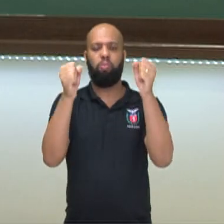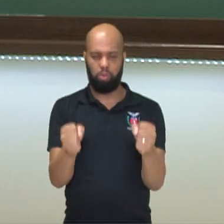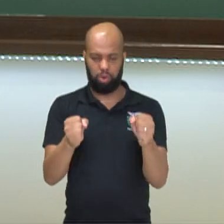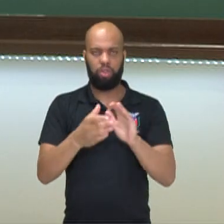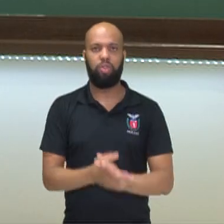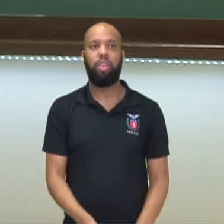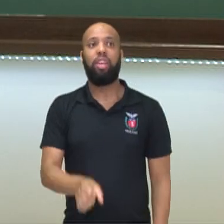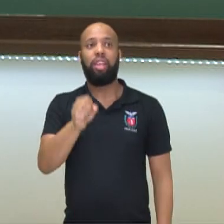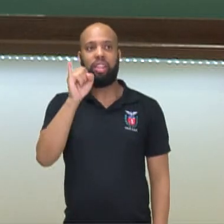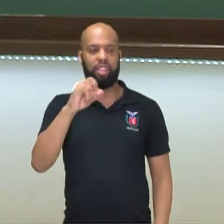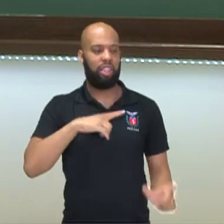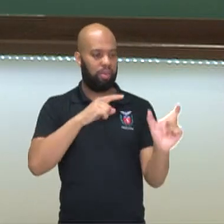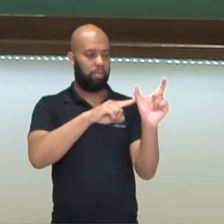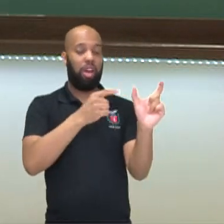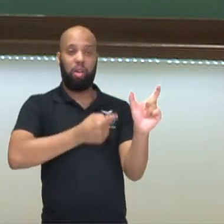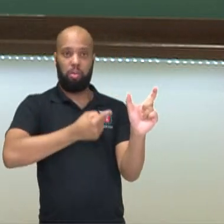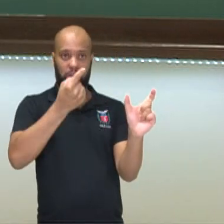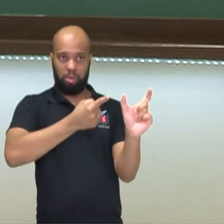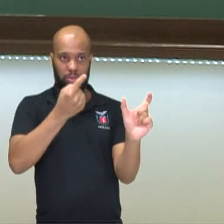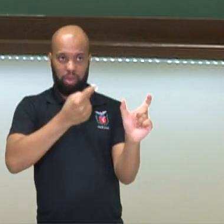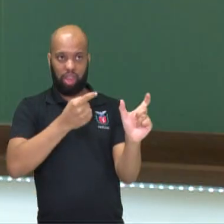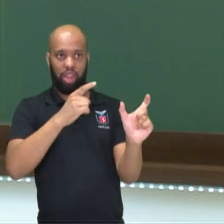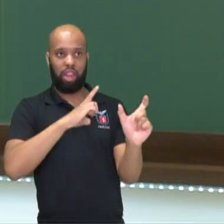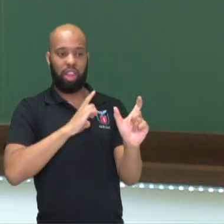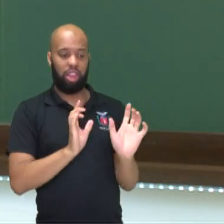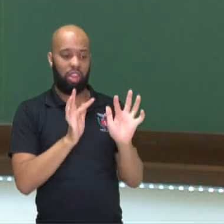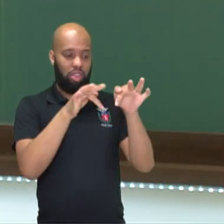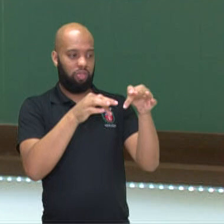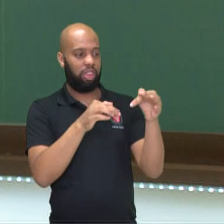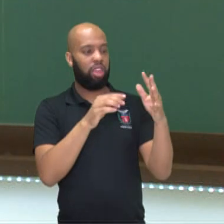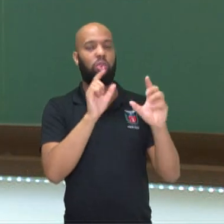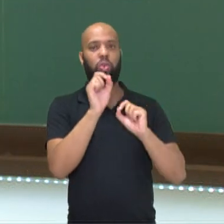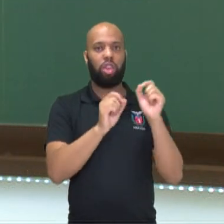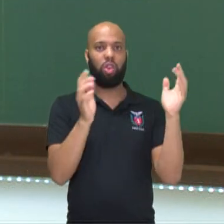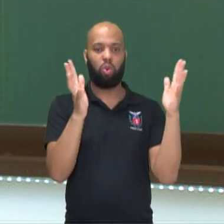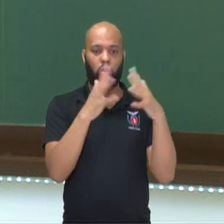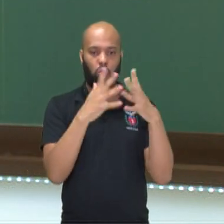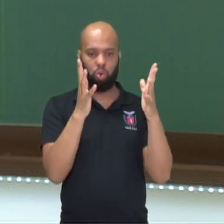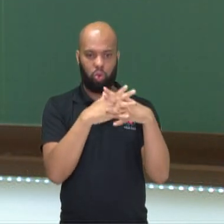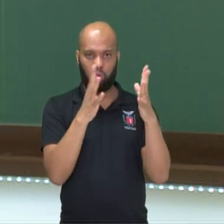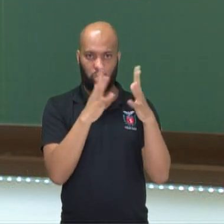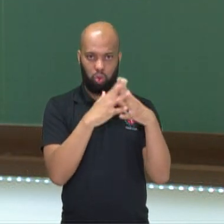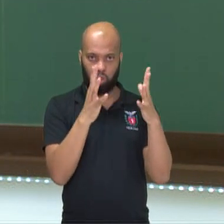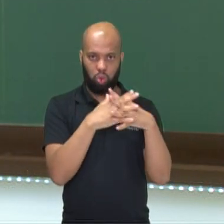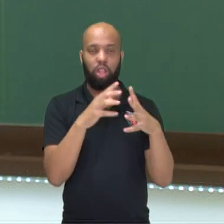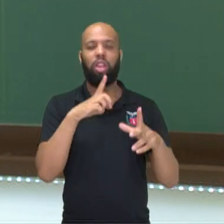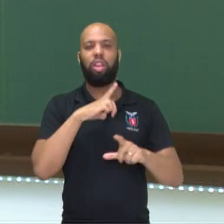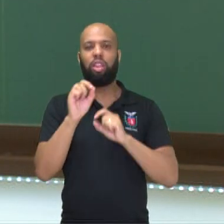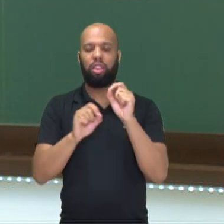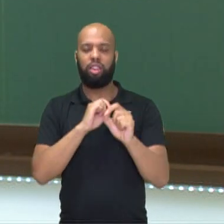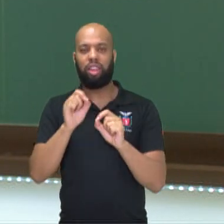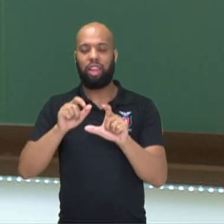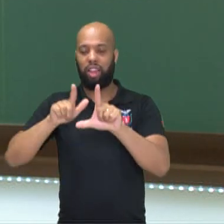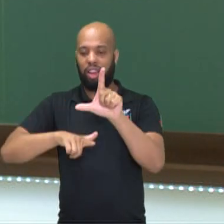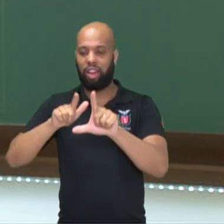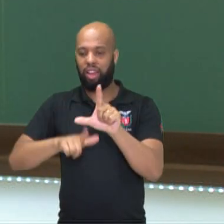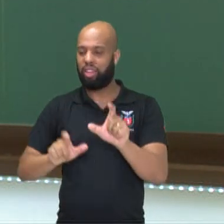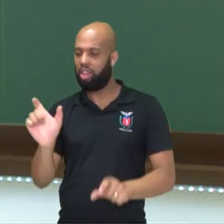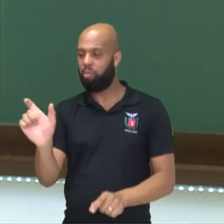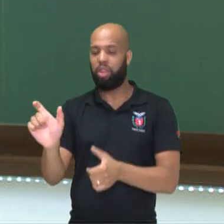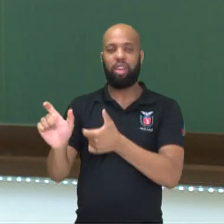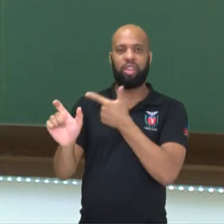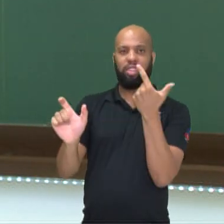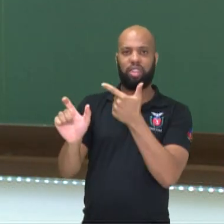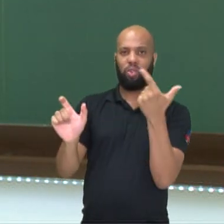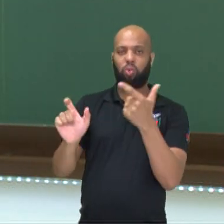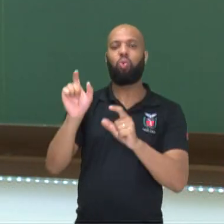Quando o prefixo terminar em consoante e a letra inicial do segundo elemento for uma